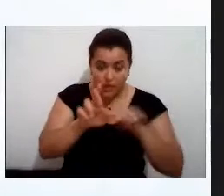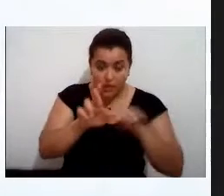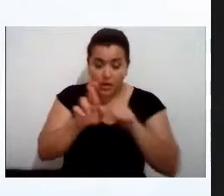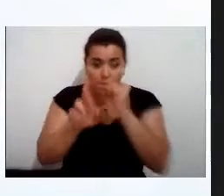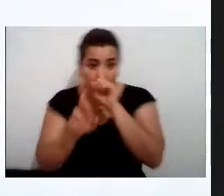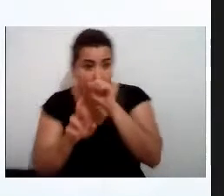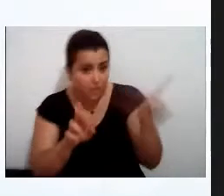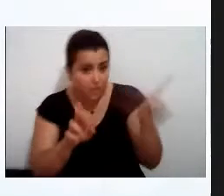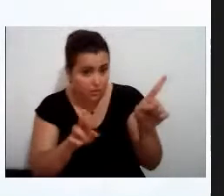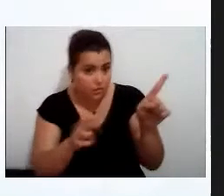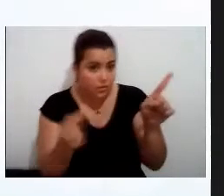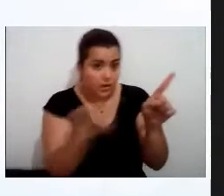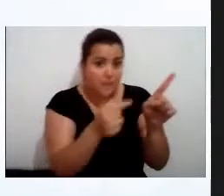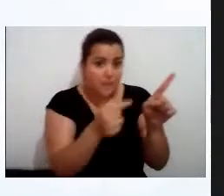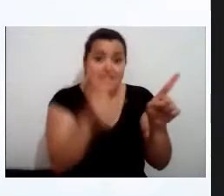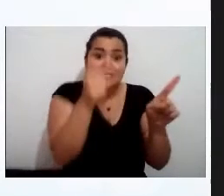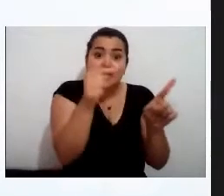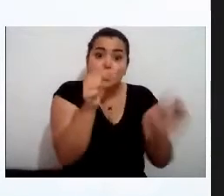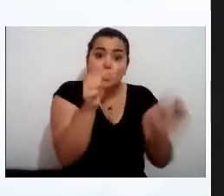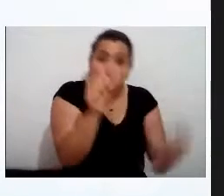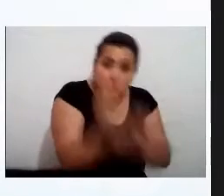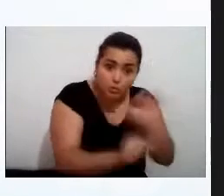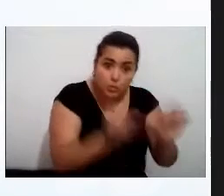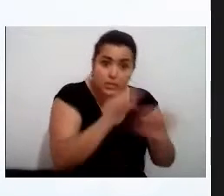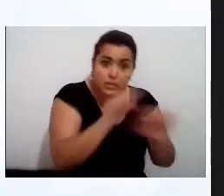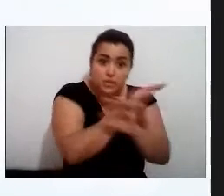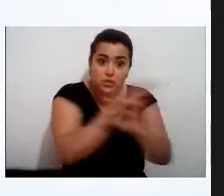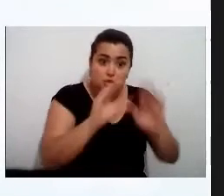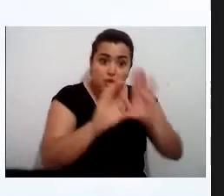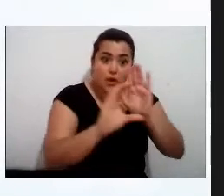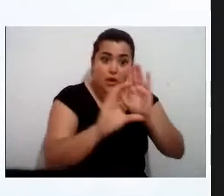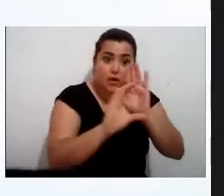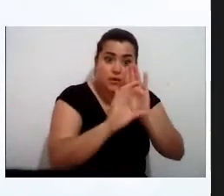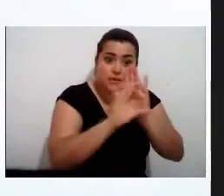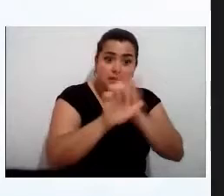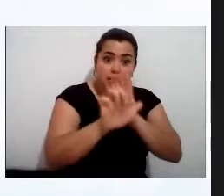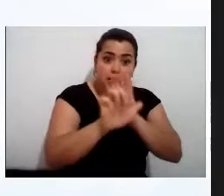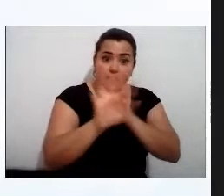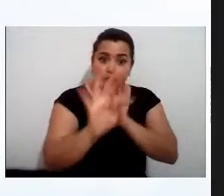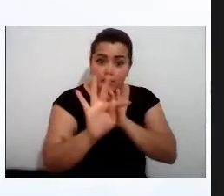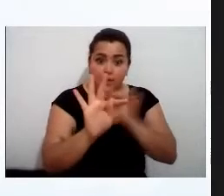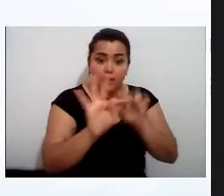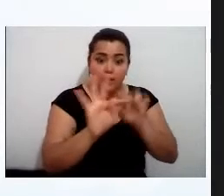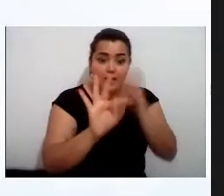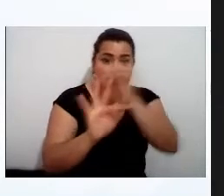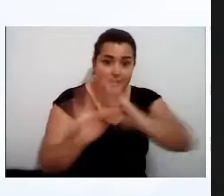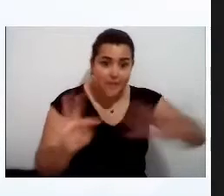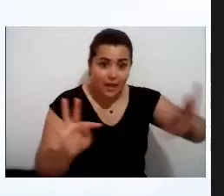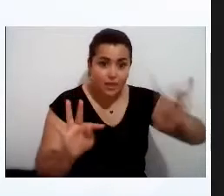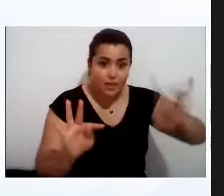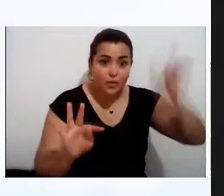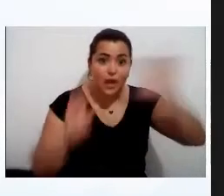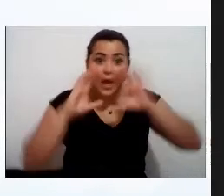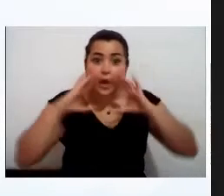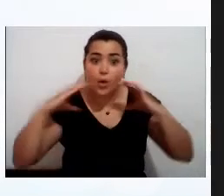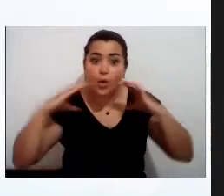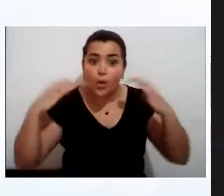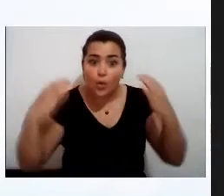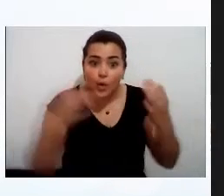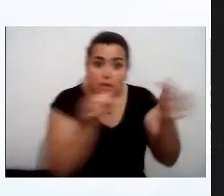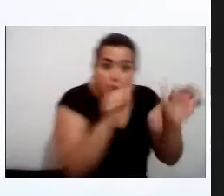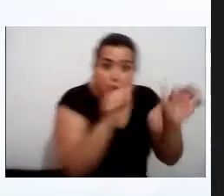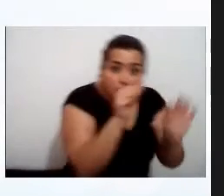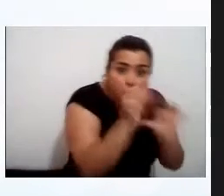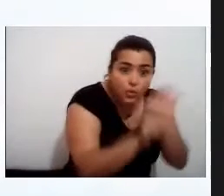com apenas 7 alterações na CLT, e o projeto saiu do Congresso Nacional com mais de